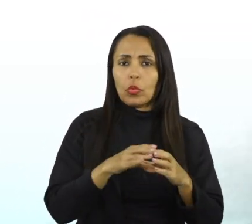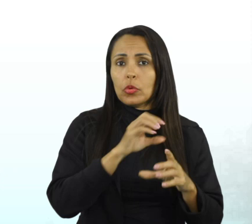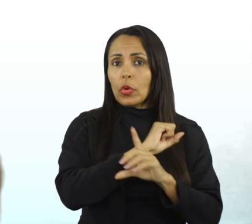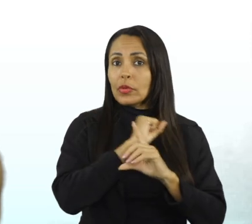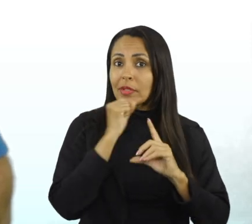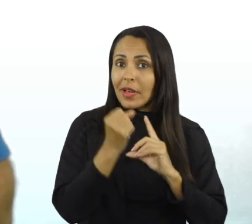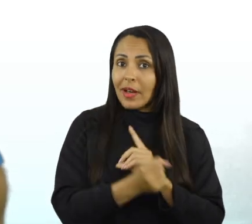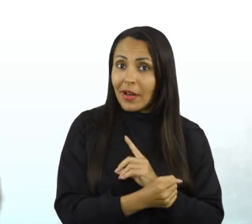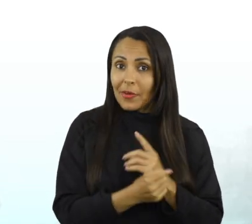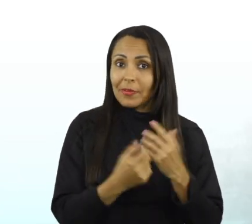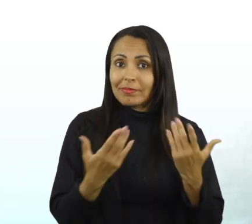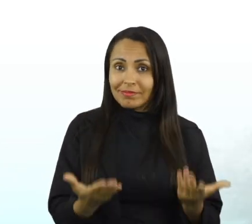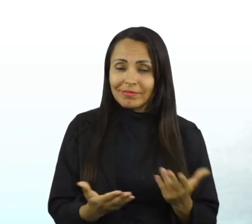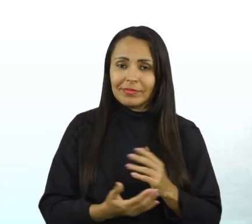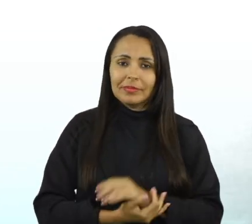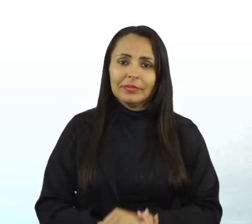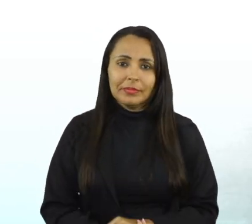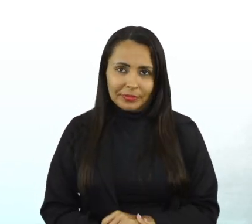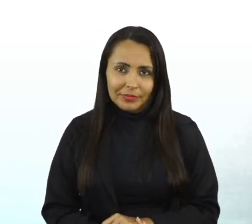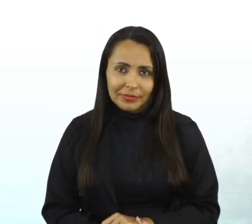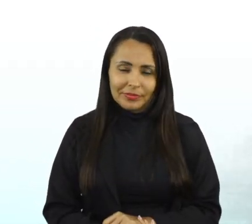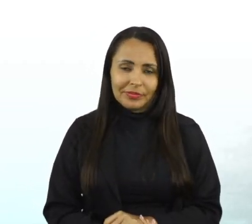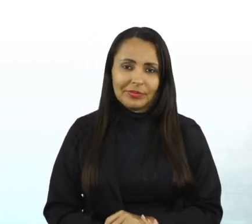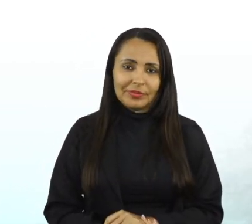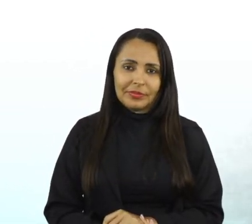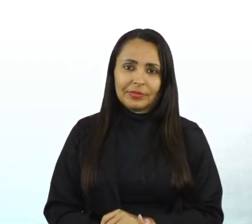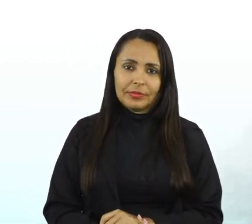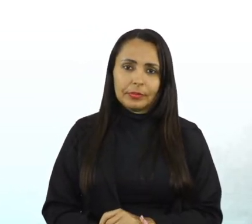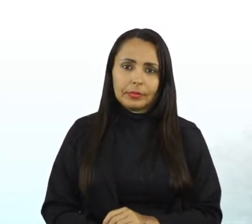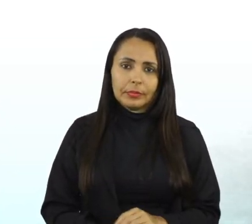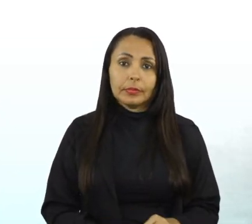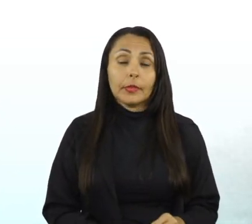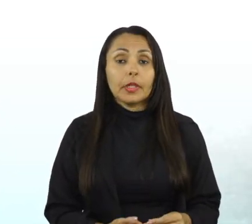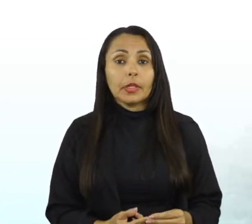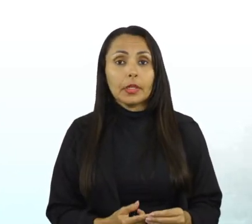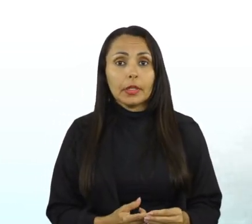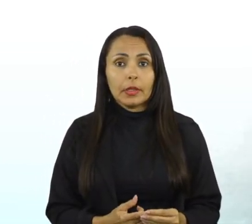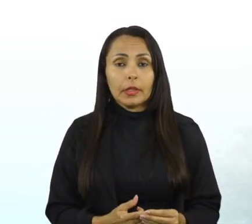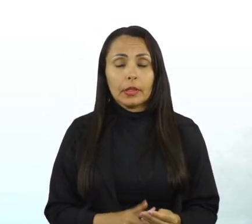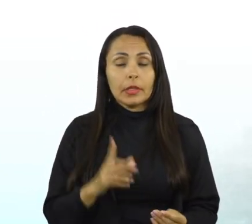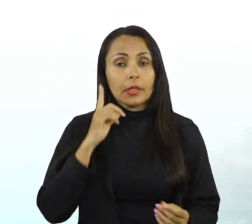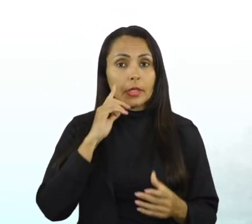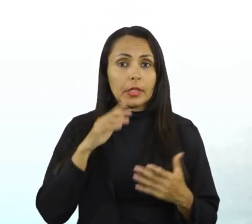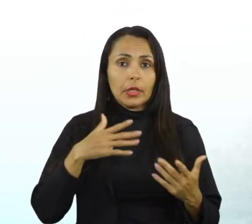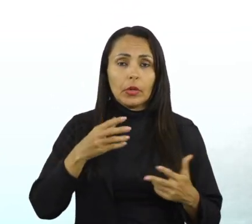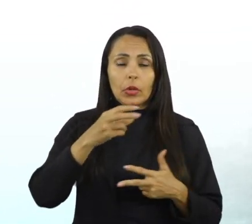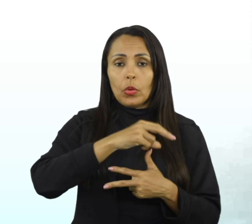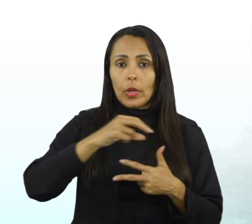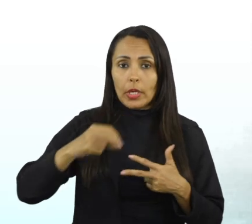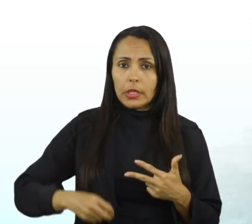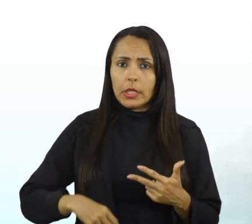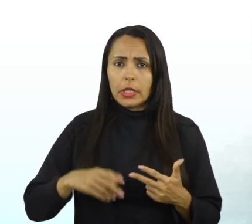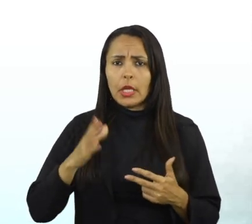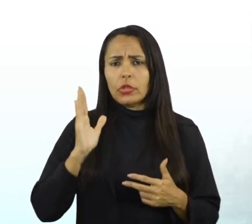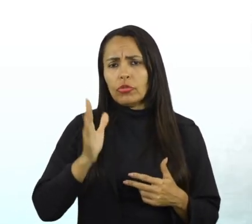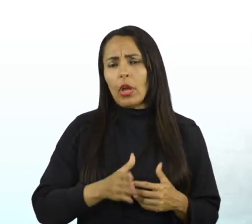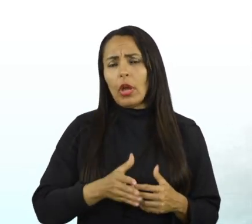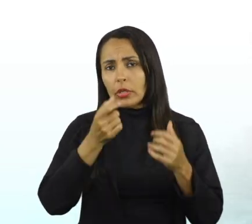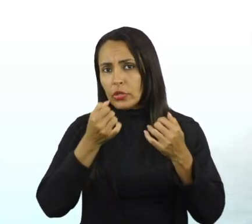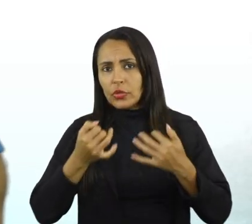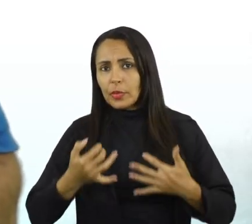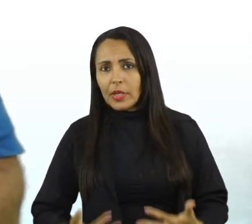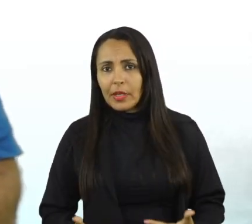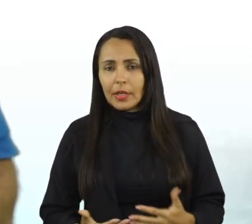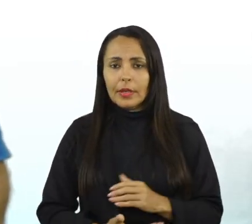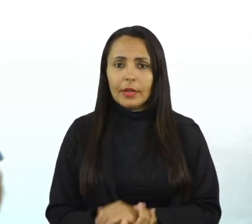ou seja, a variação social. Então, o Enem, ele no comando da questão, ele já explica, ele